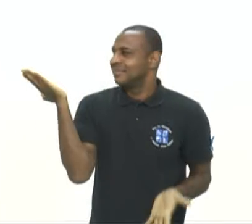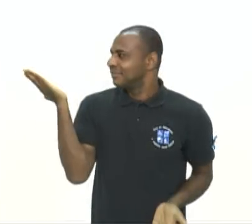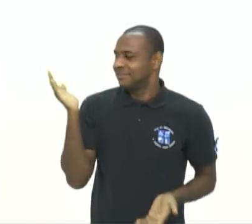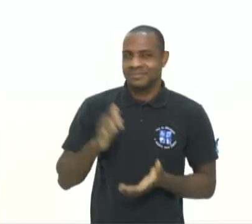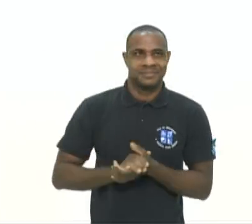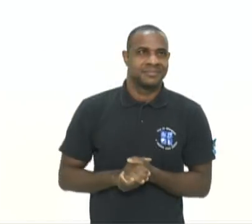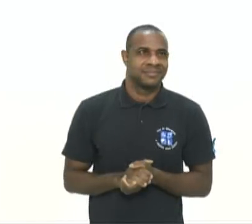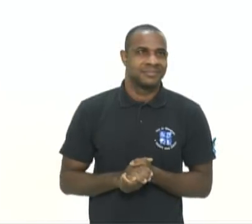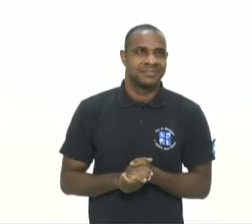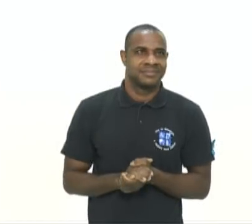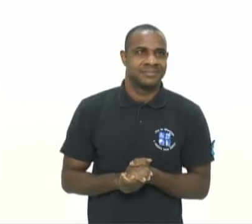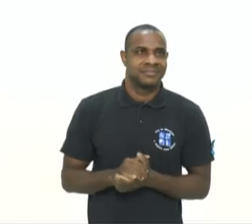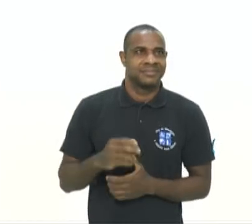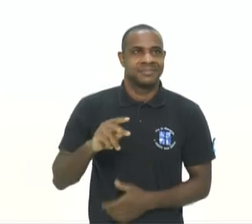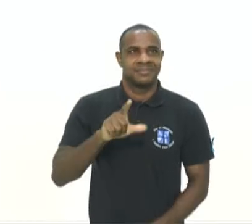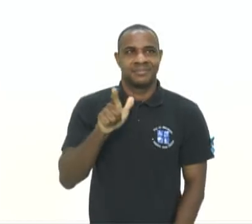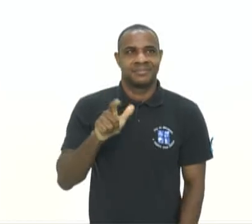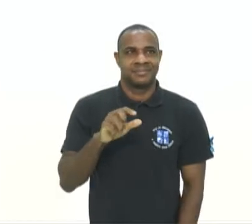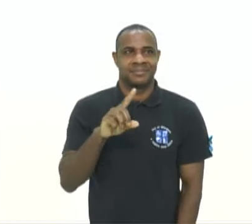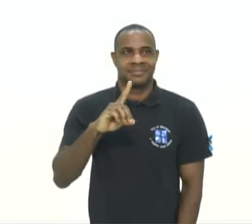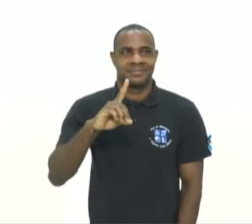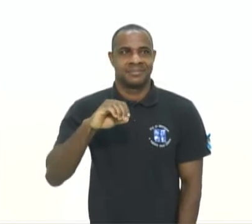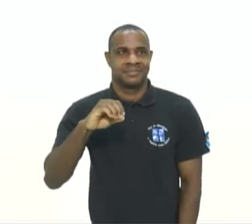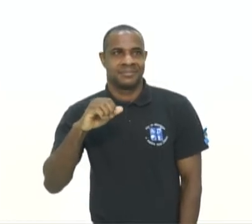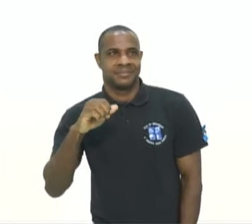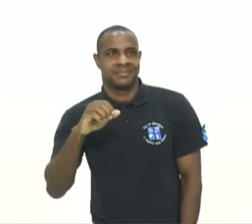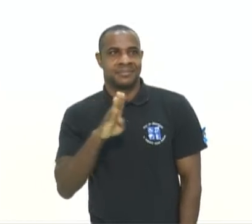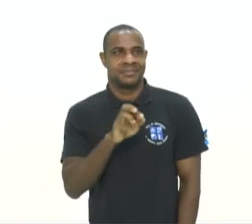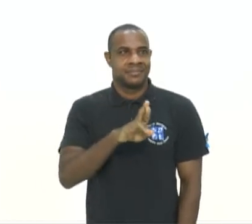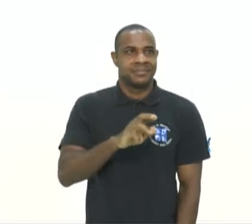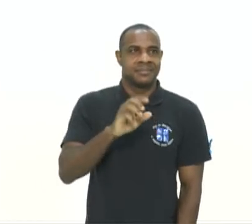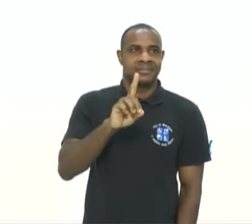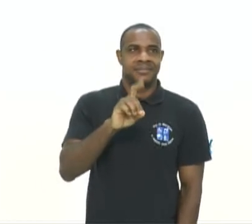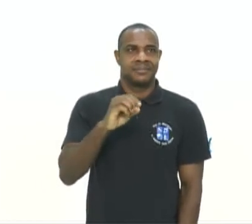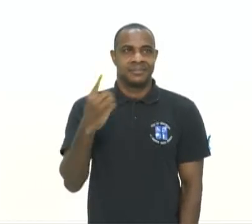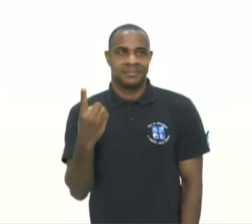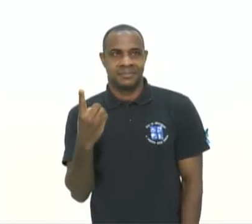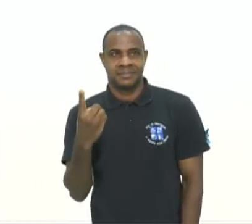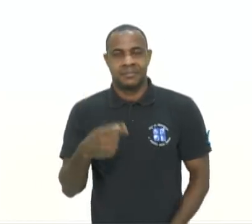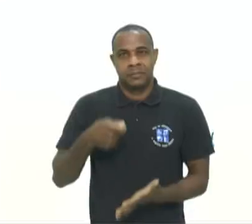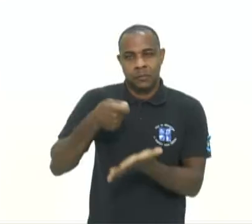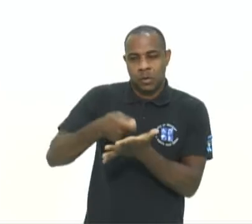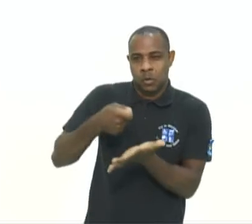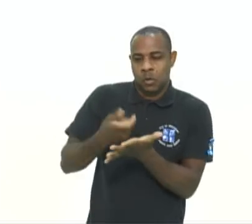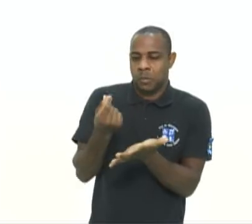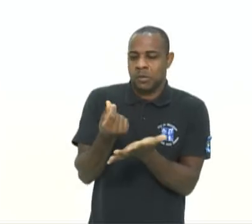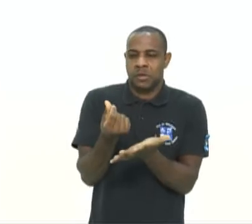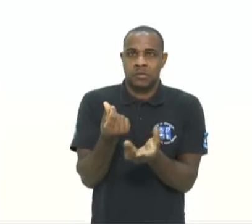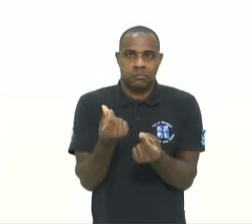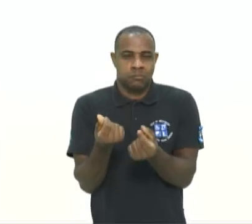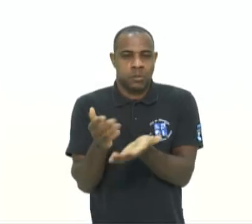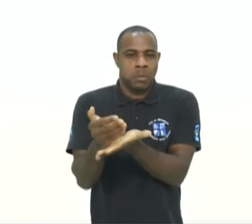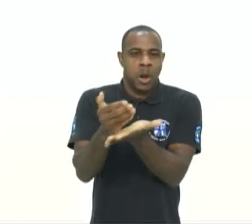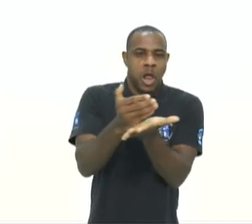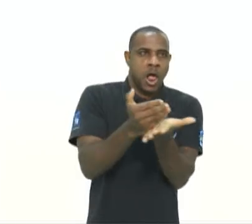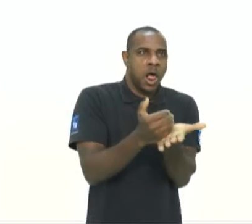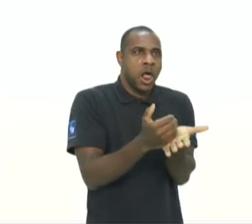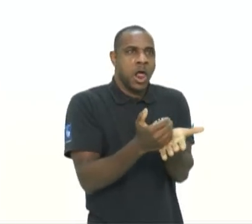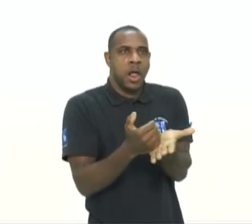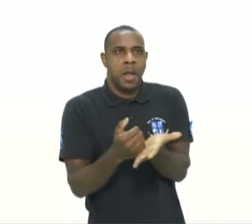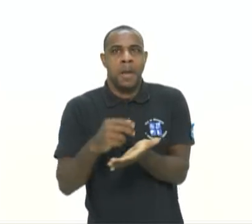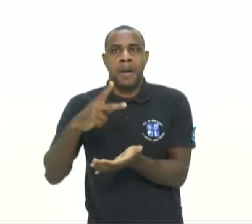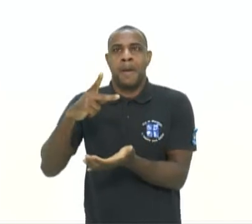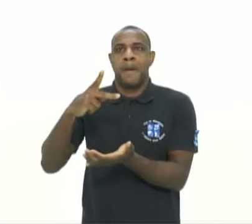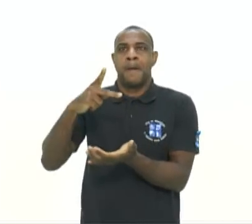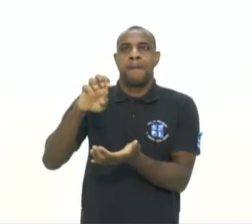ali, BR-101, concessionária cobra pedágio, mas deixa a pista ceder, cabeceira